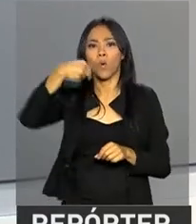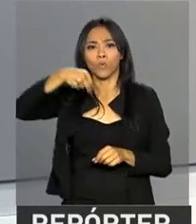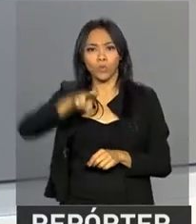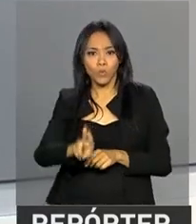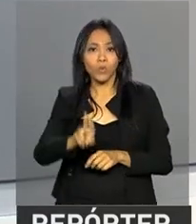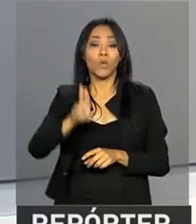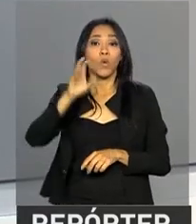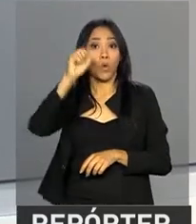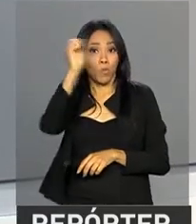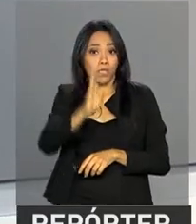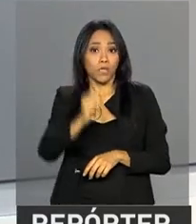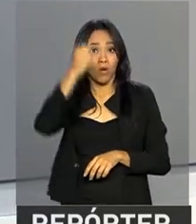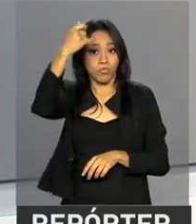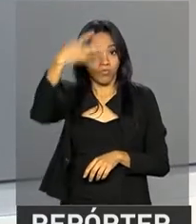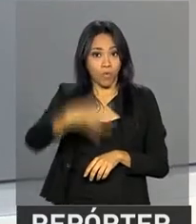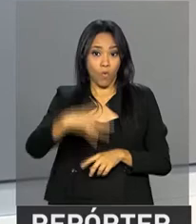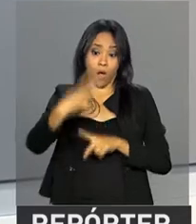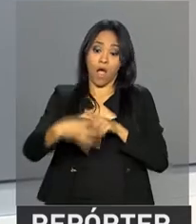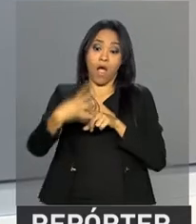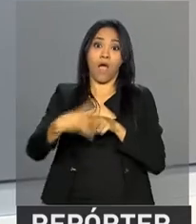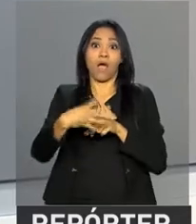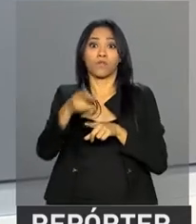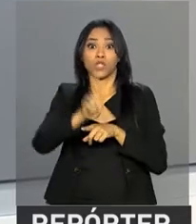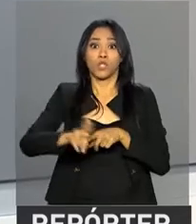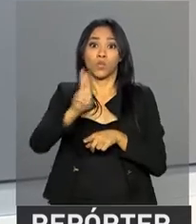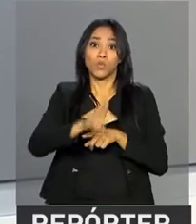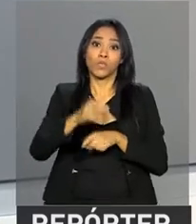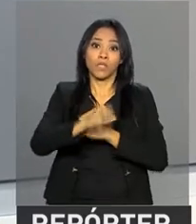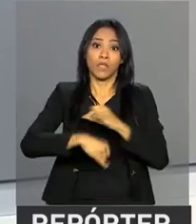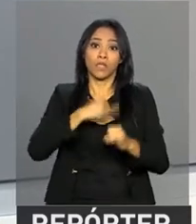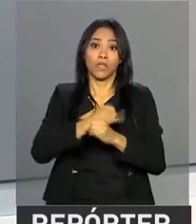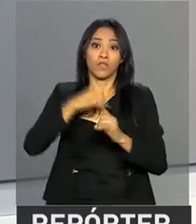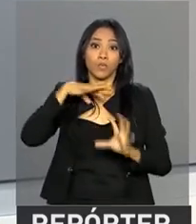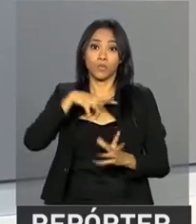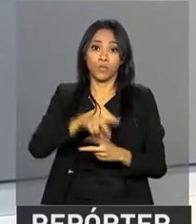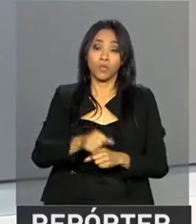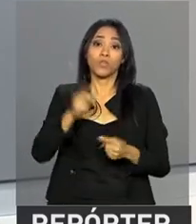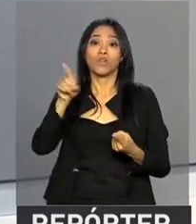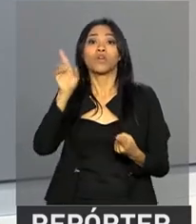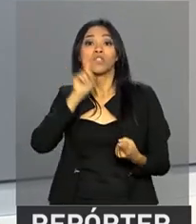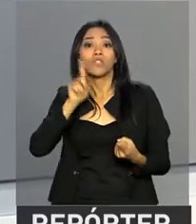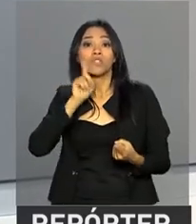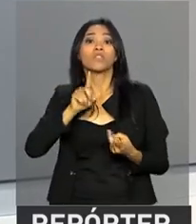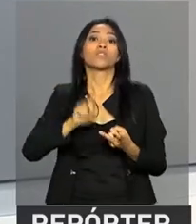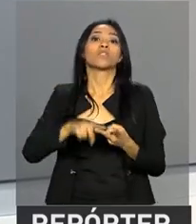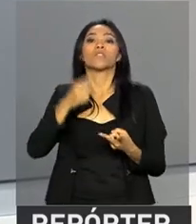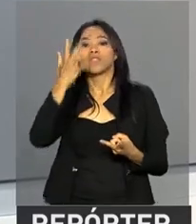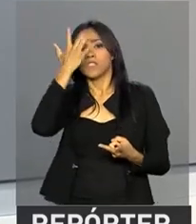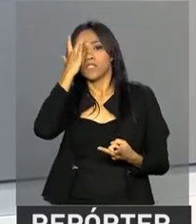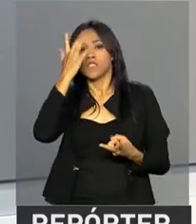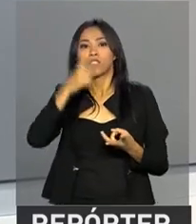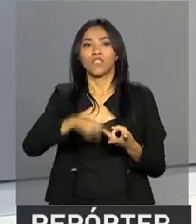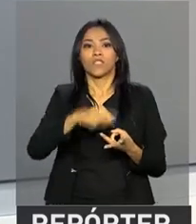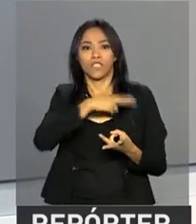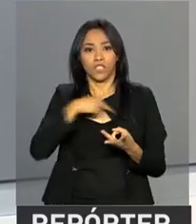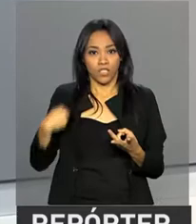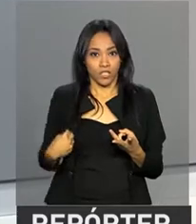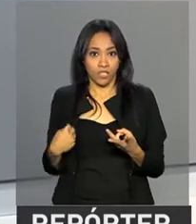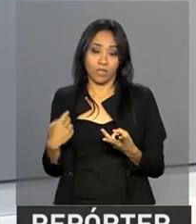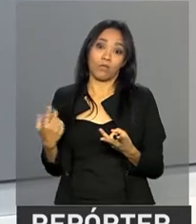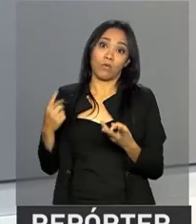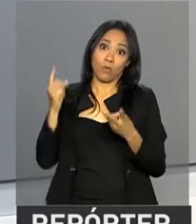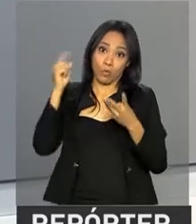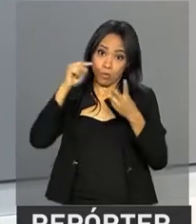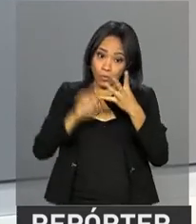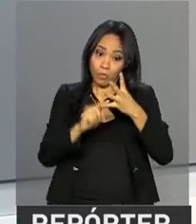é o quarto país com mais usuários de internet do mundo atrás dos estados unidos da índia e da china outro dado interessante do relatório